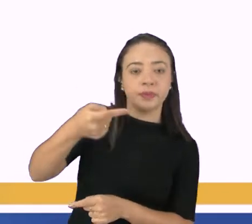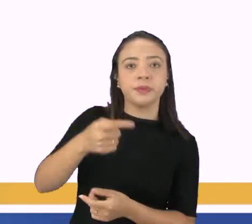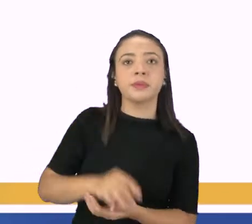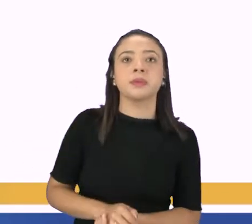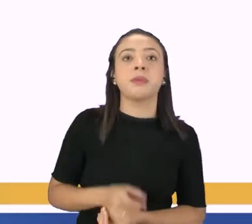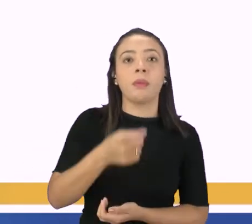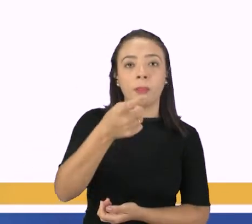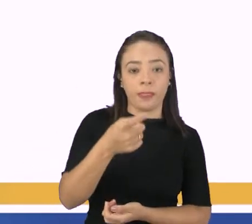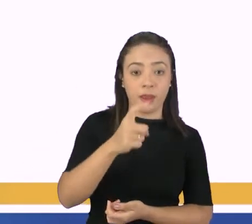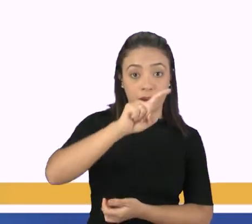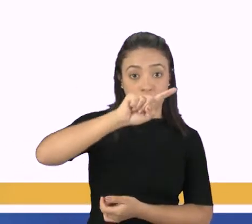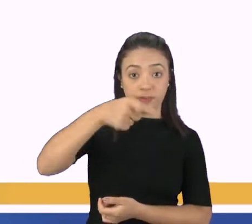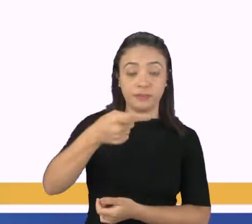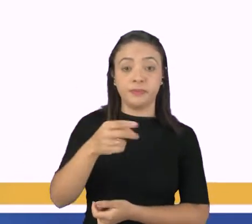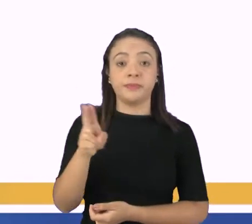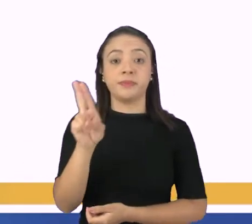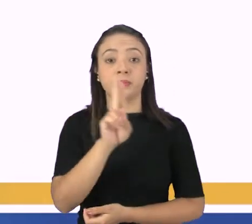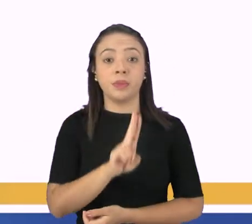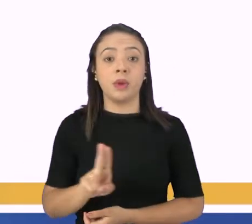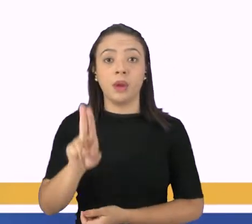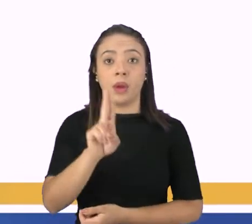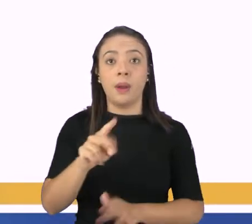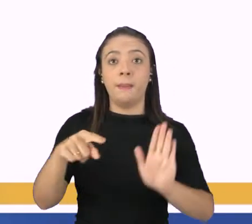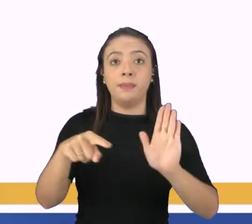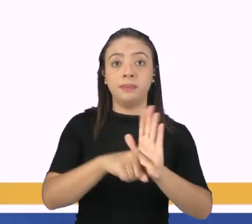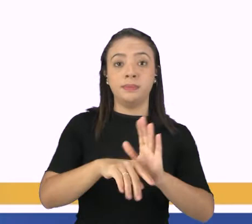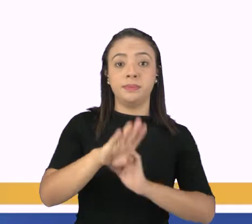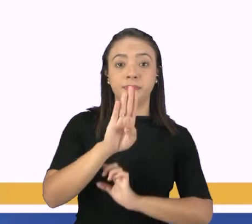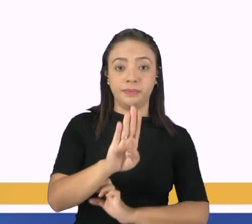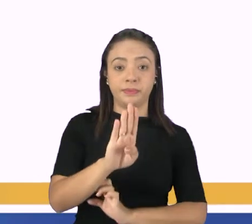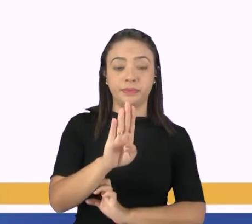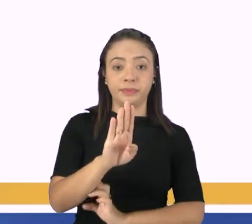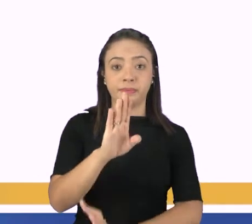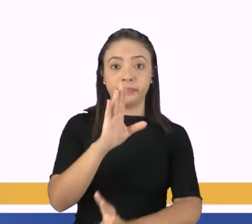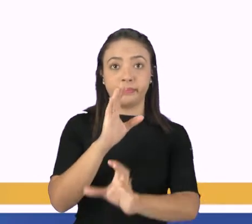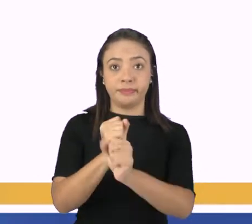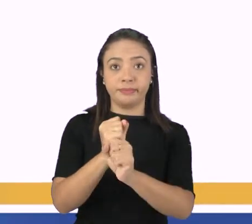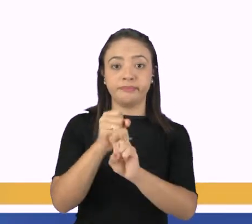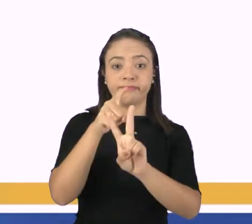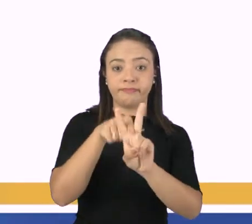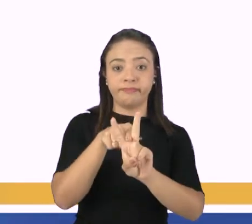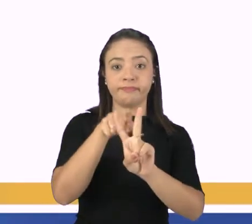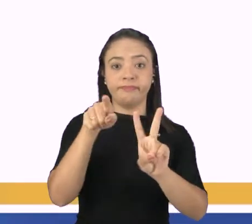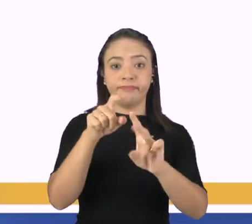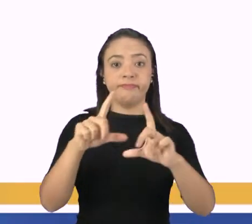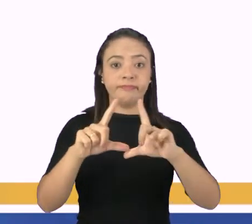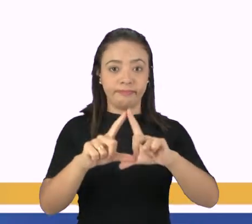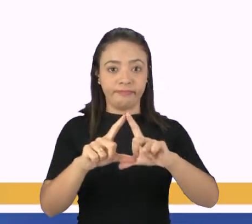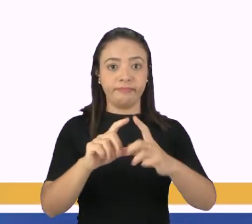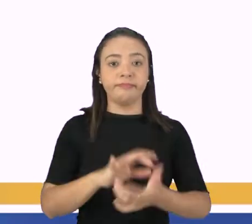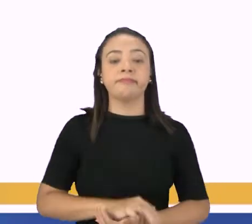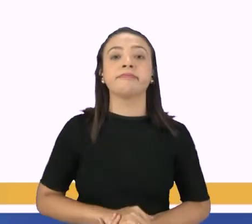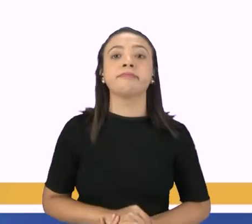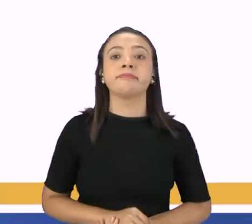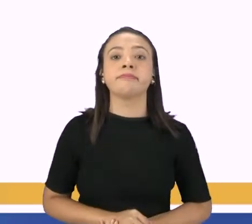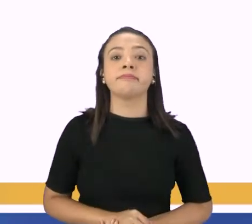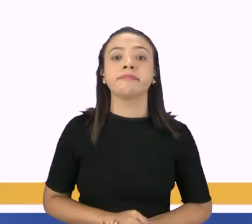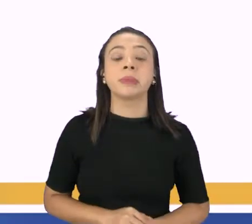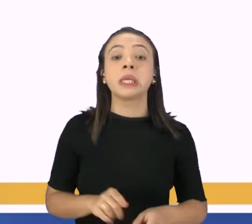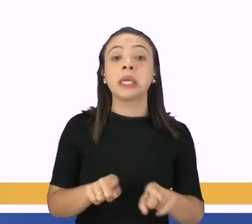x', né, podemos utilizar menos b mais raiz do delta, né, sobre 2 vezes a. E